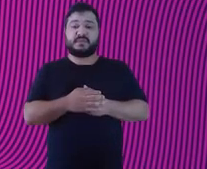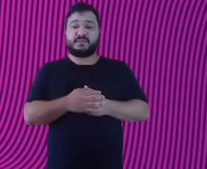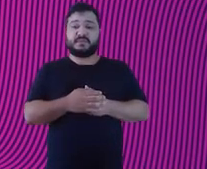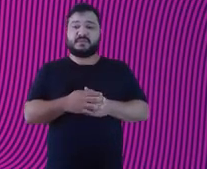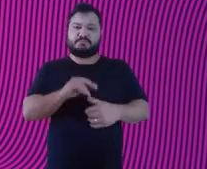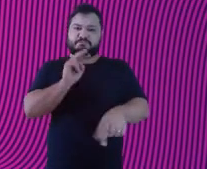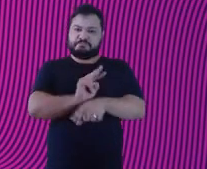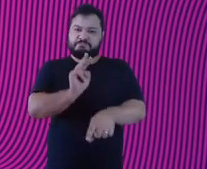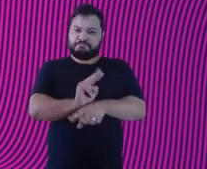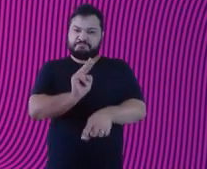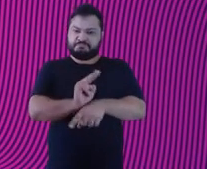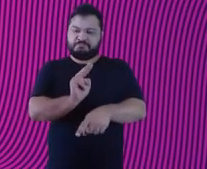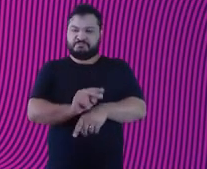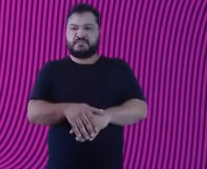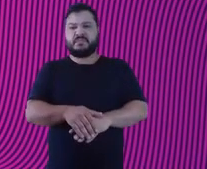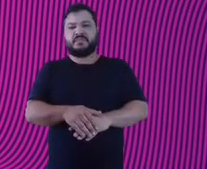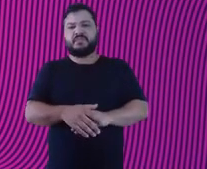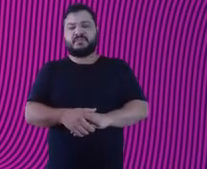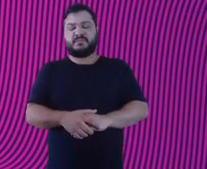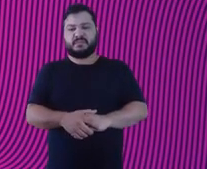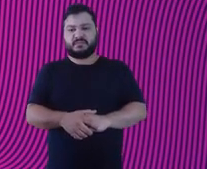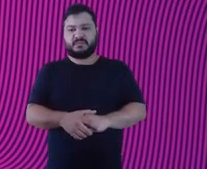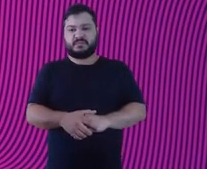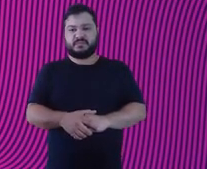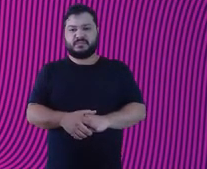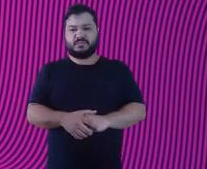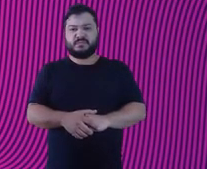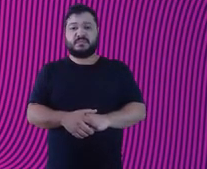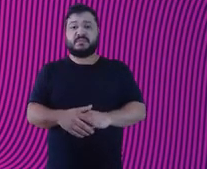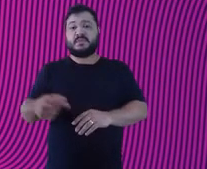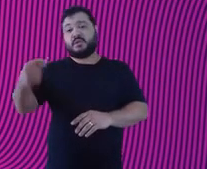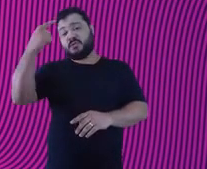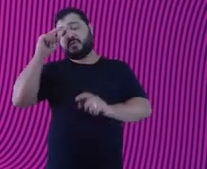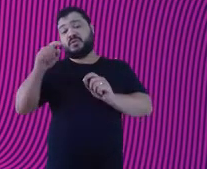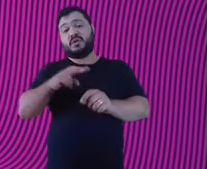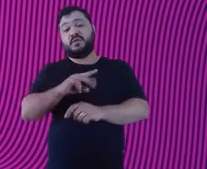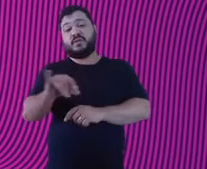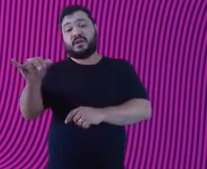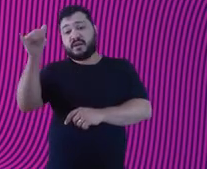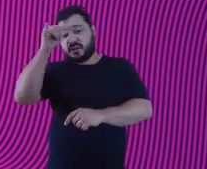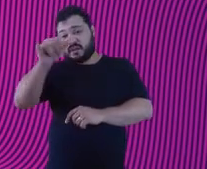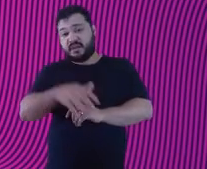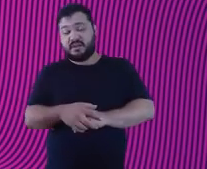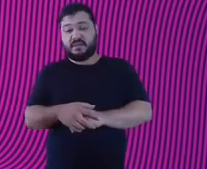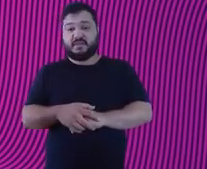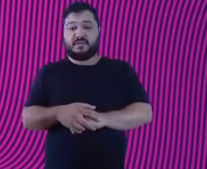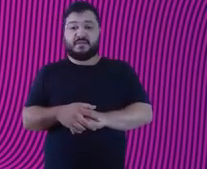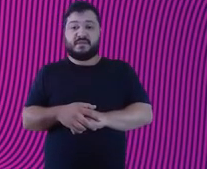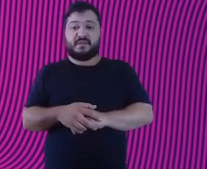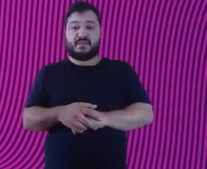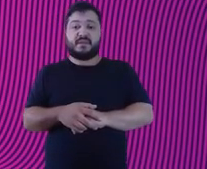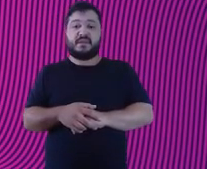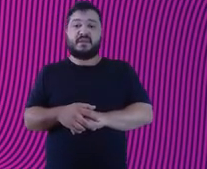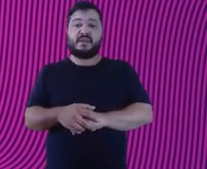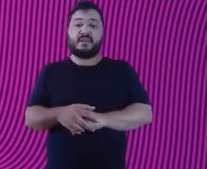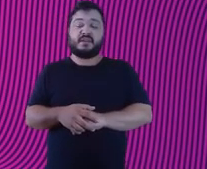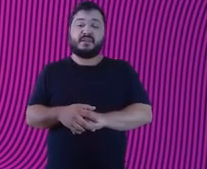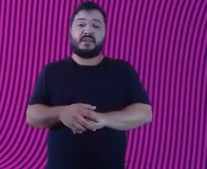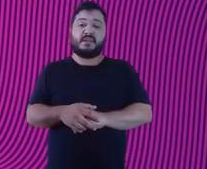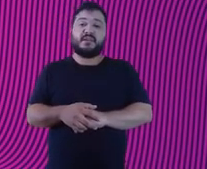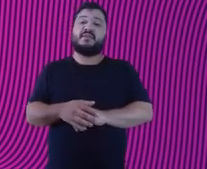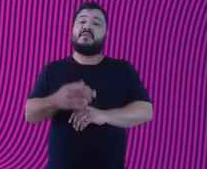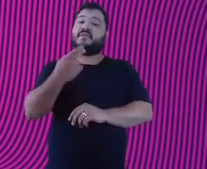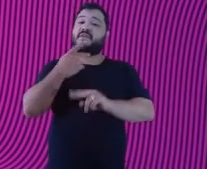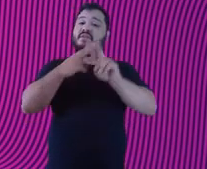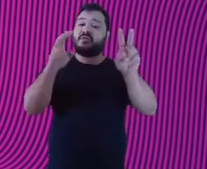conservador, né? Então eu penso mais naquele em que eu evitaria. Esse paciente aí que a gente falou da questão do